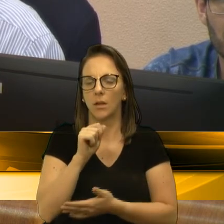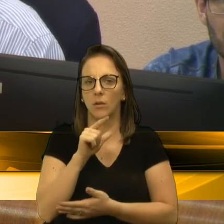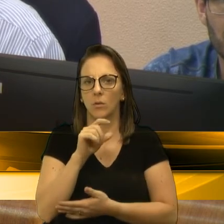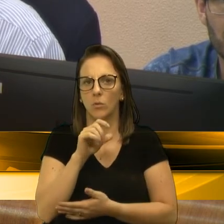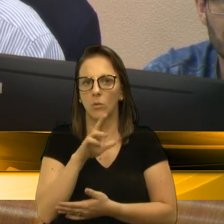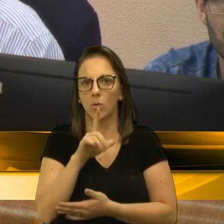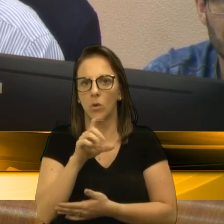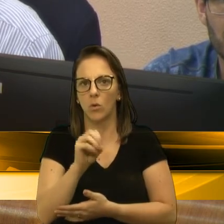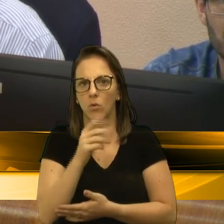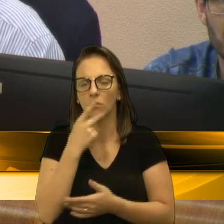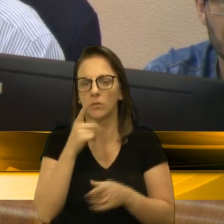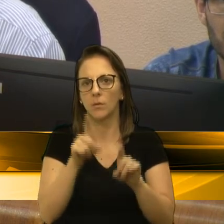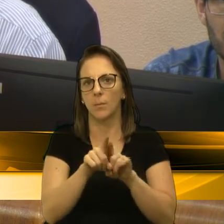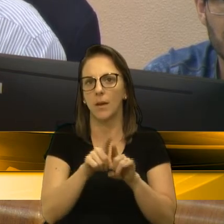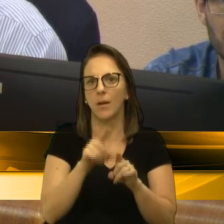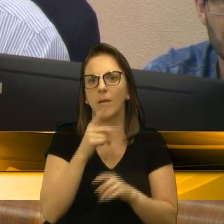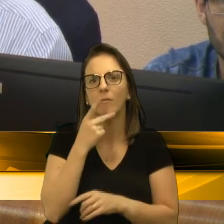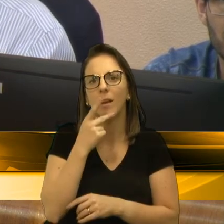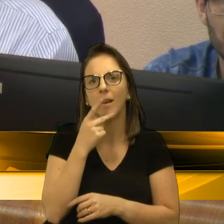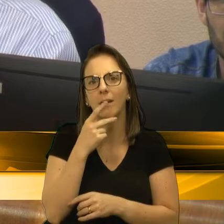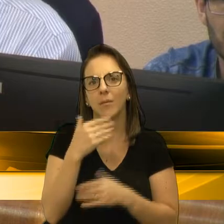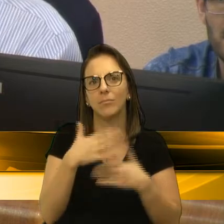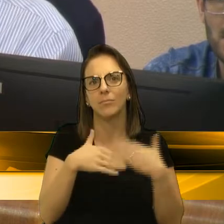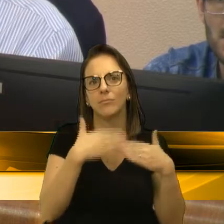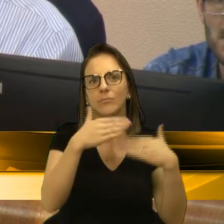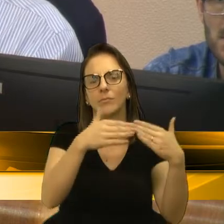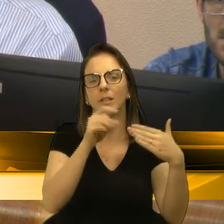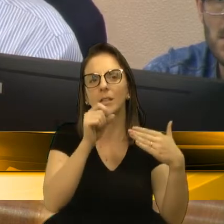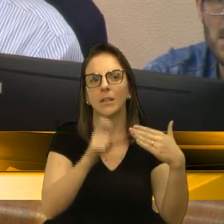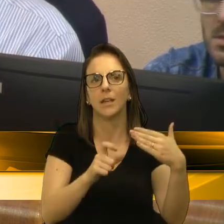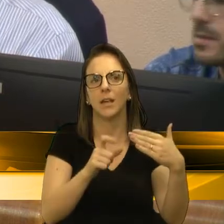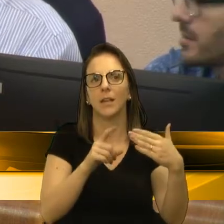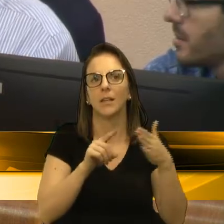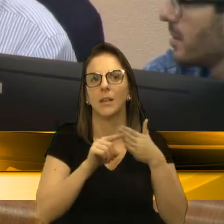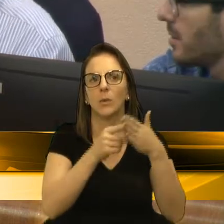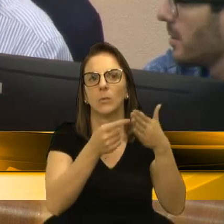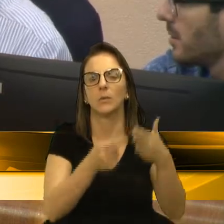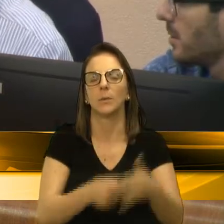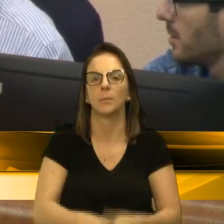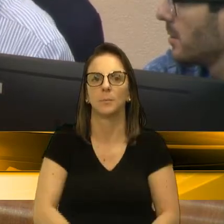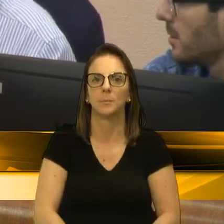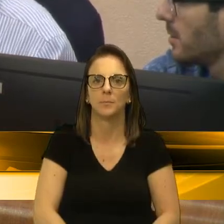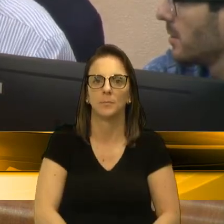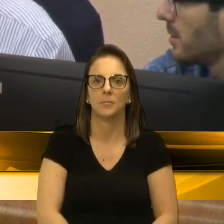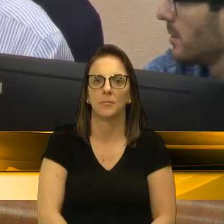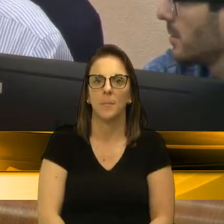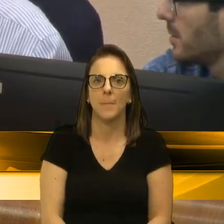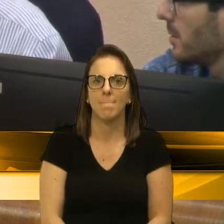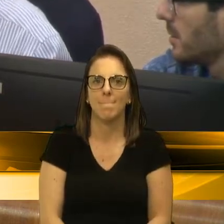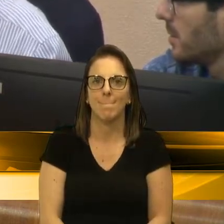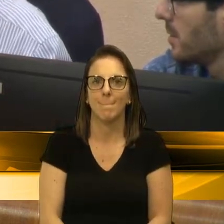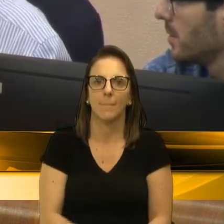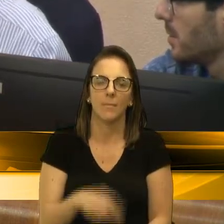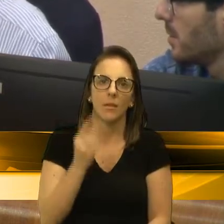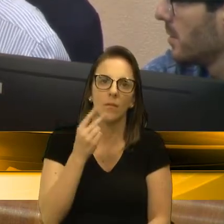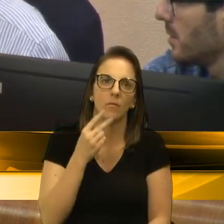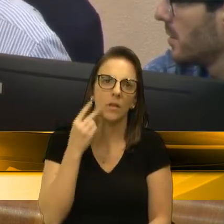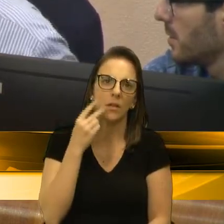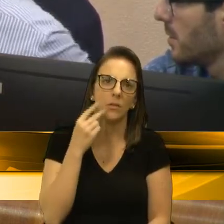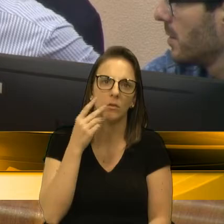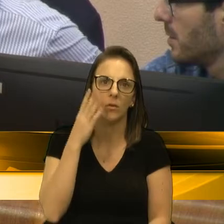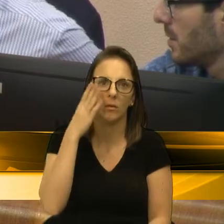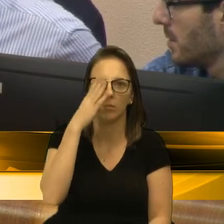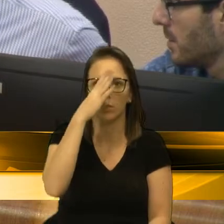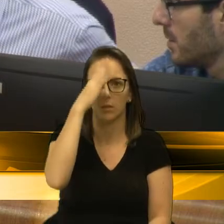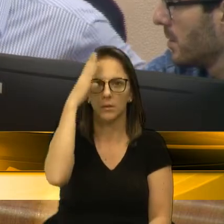prosperidade perquirida pelo denunciante. Vereador Bressan, continua aqui na